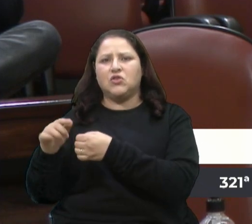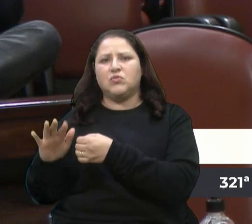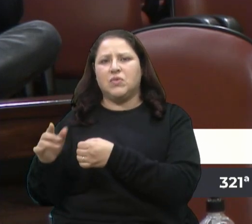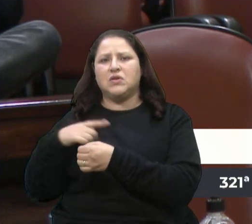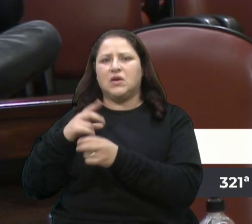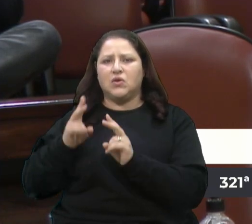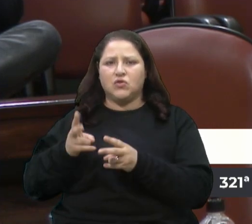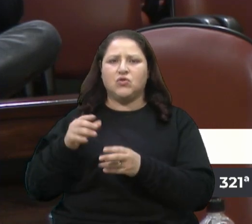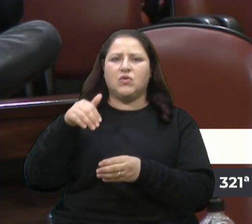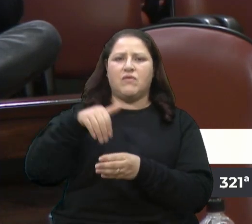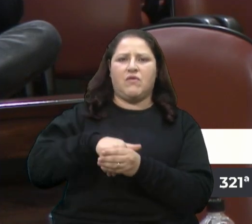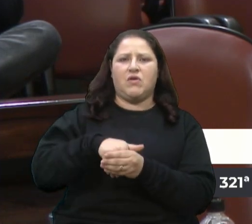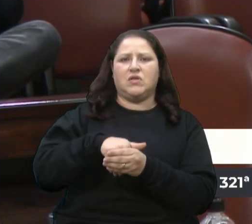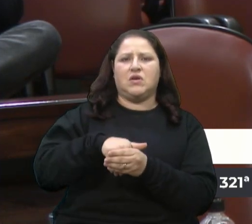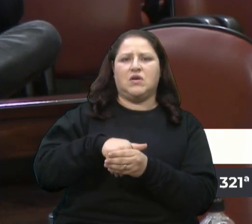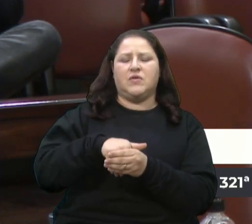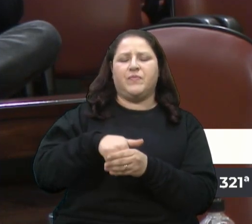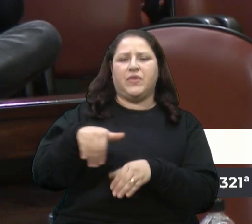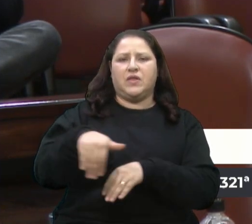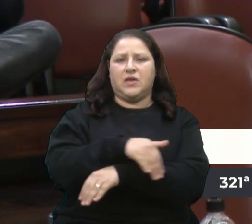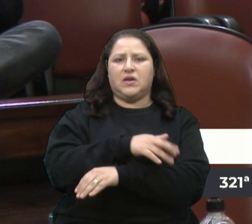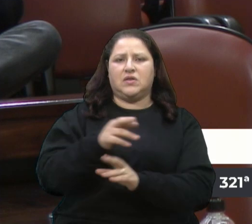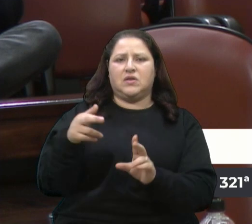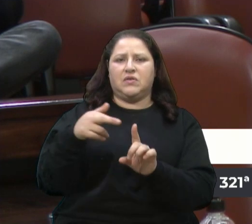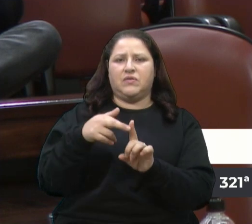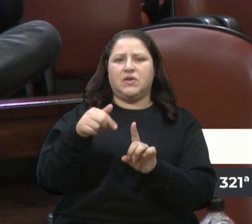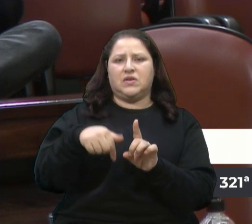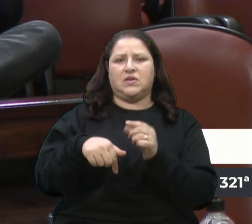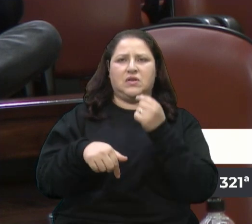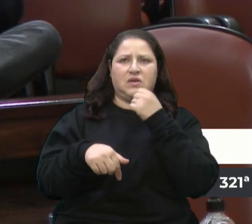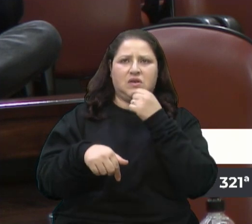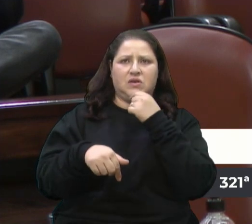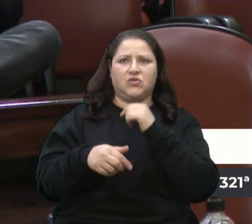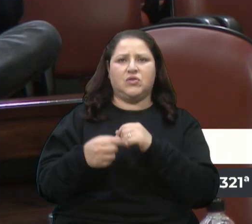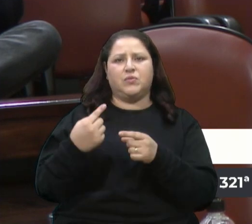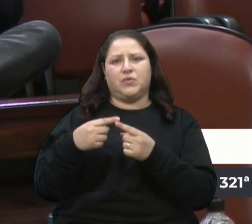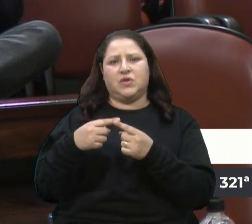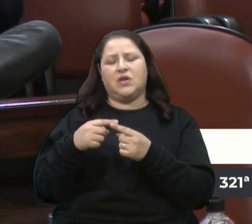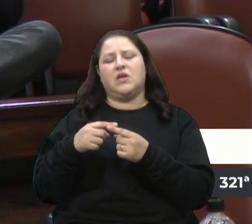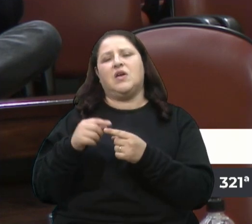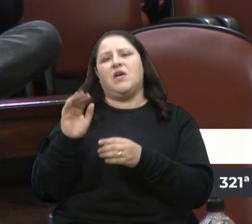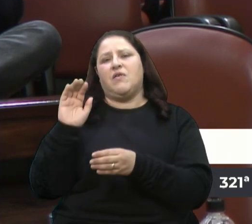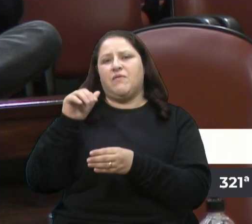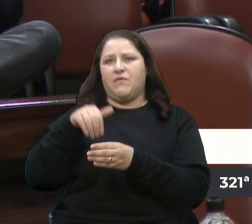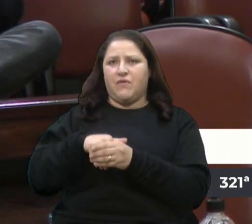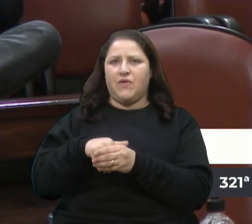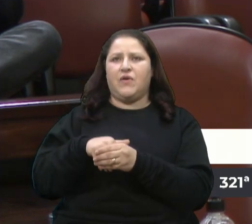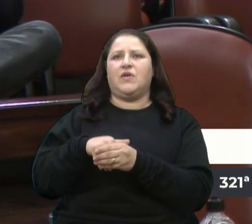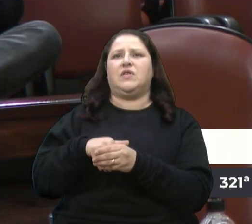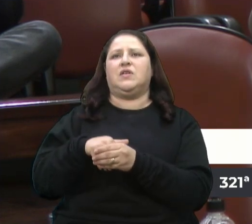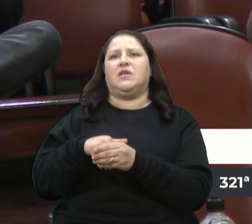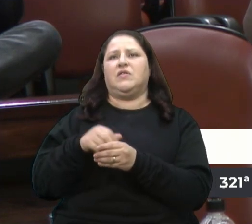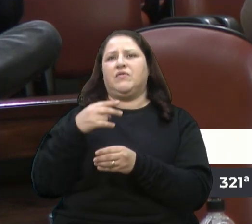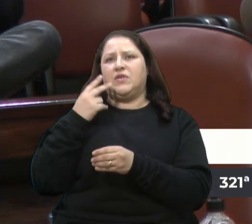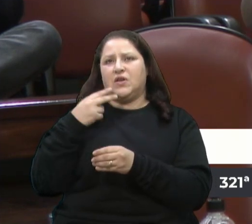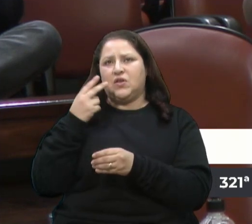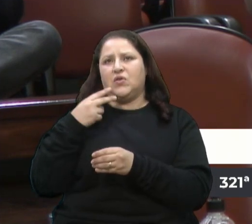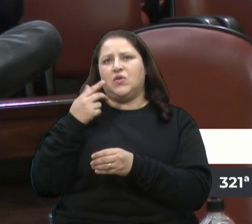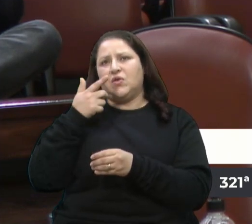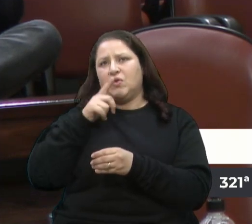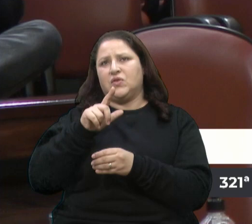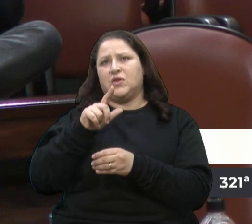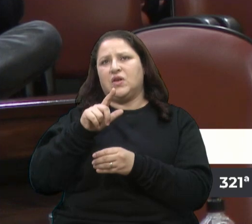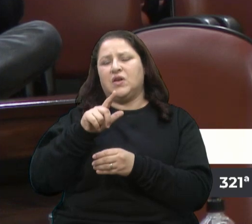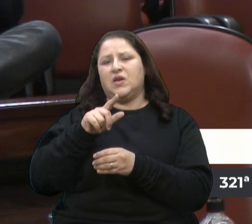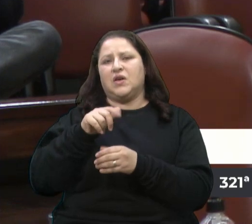título de eleitor e o endereço de referência nesse local, porque daí vota no vereador para patrolar lá a estrada da sua